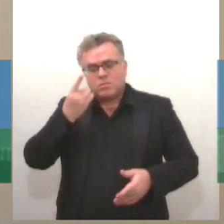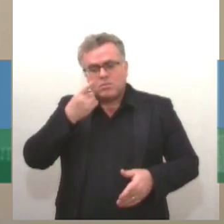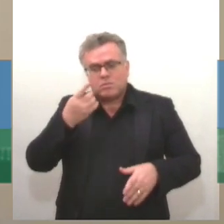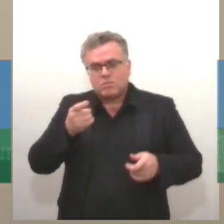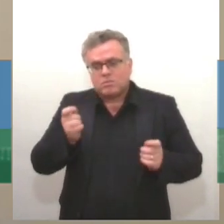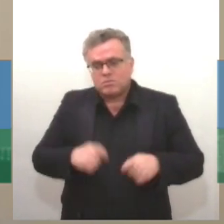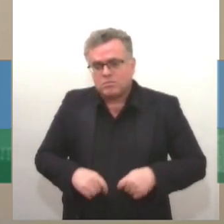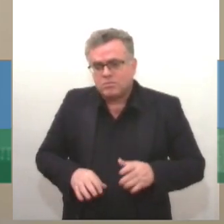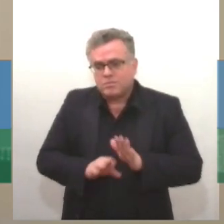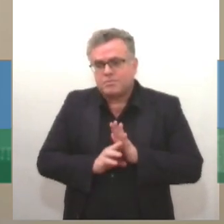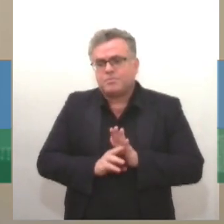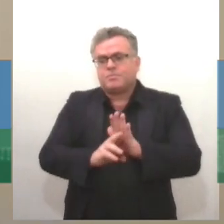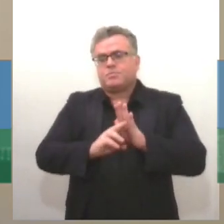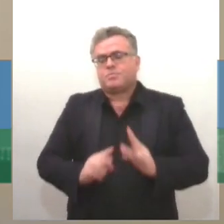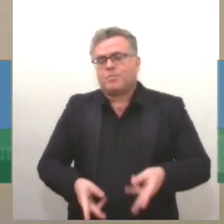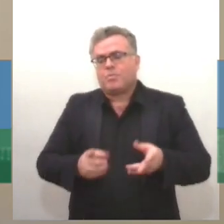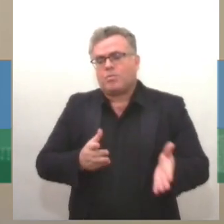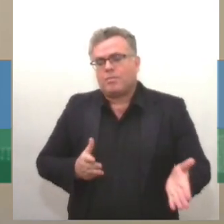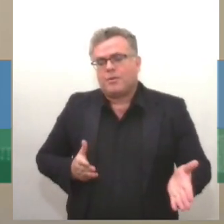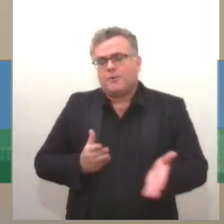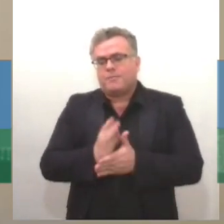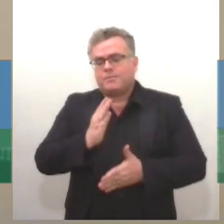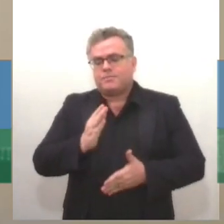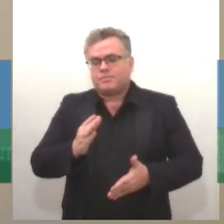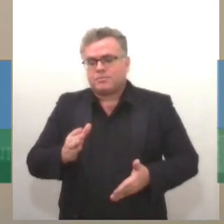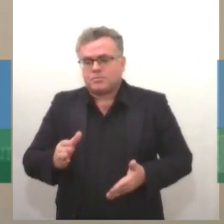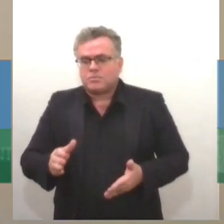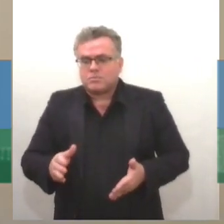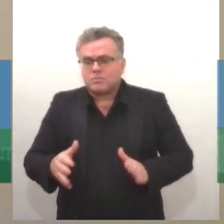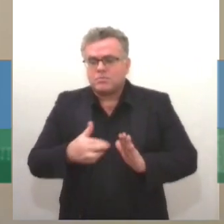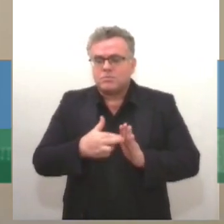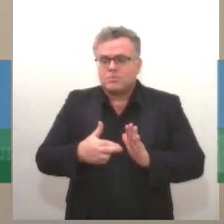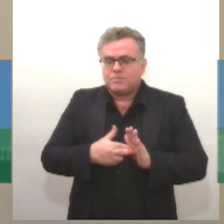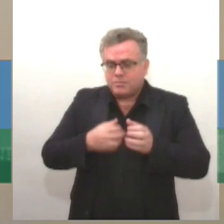e aprovar normas para o benefício